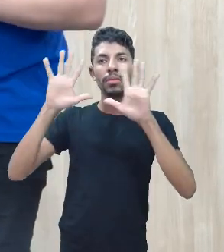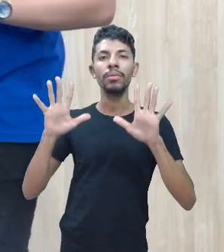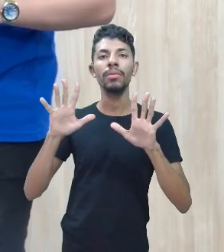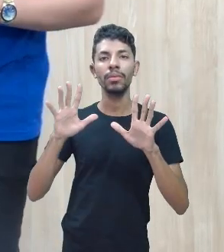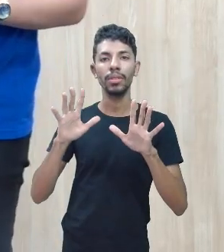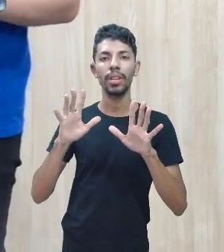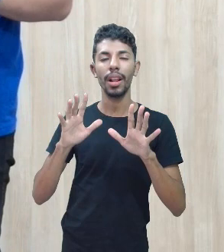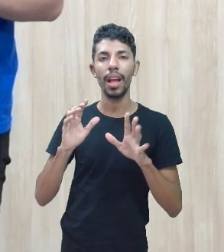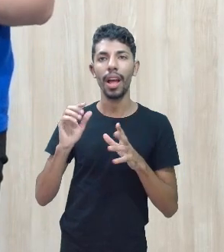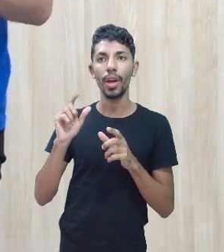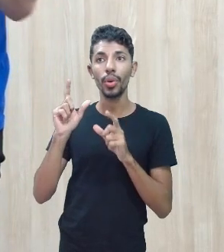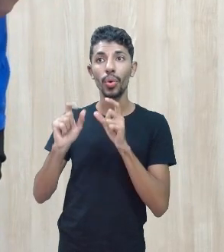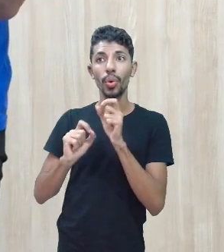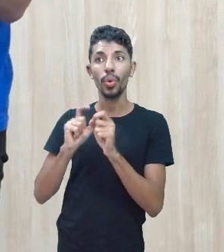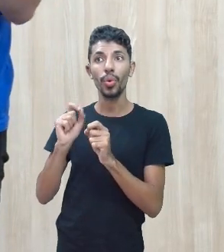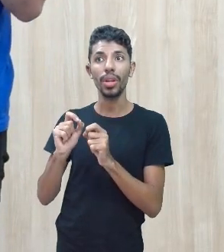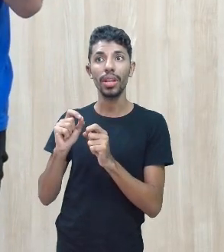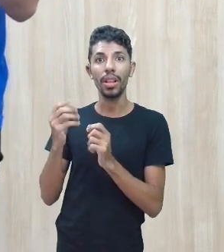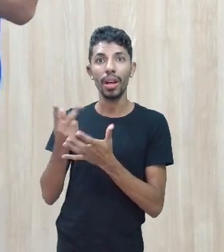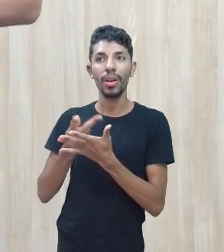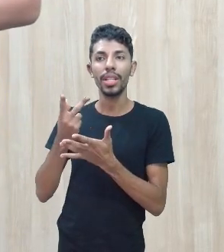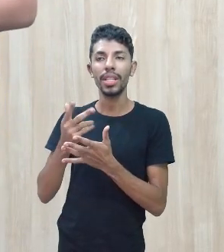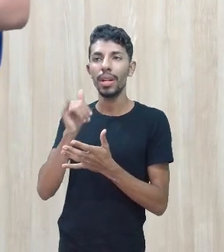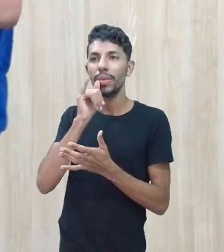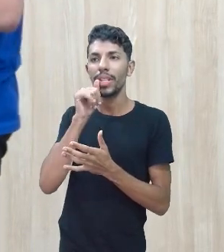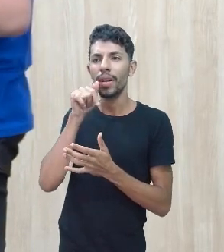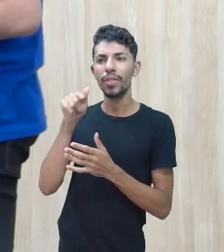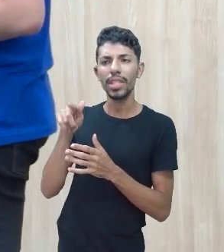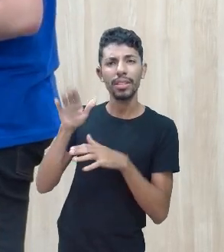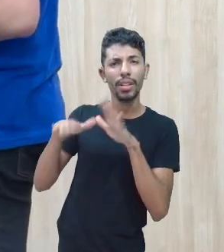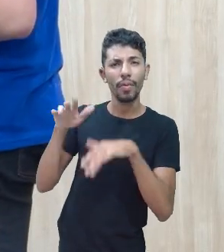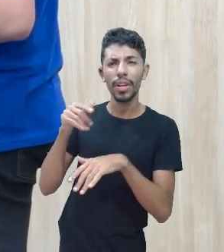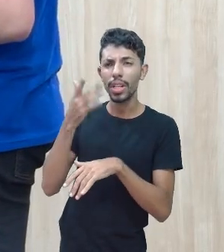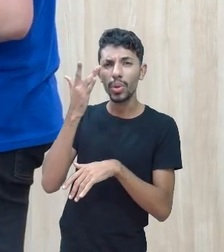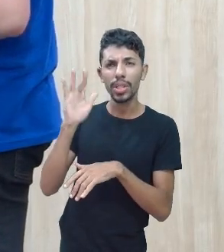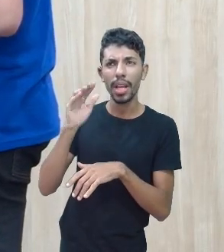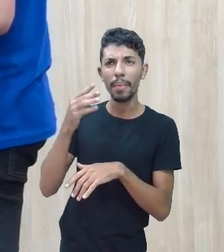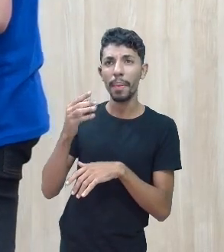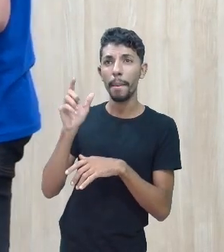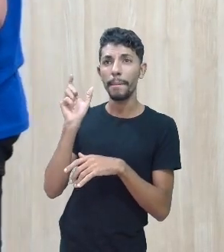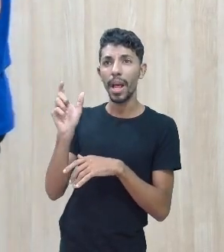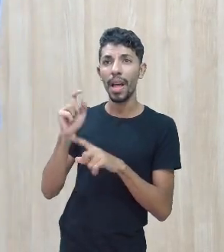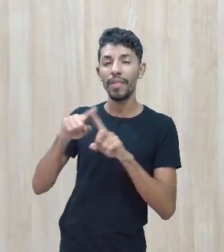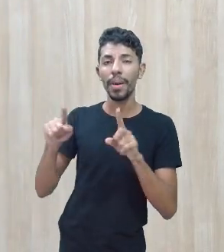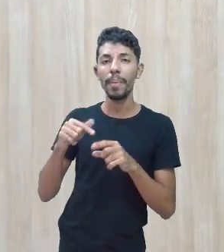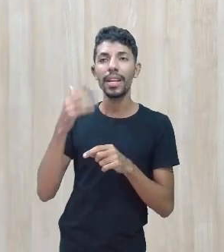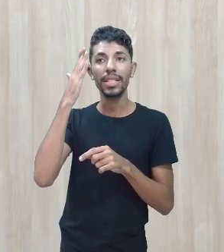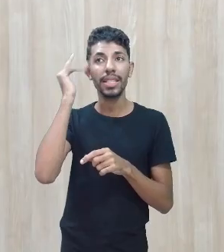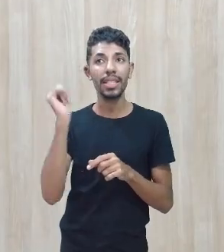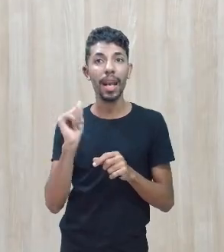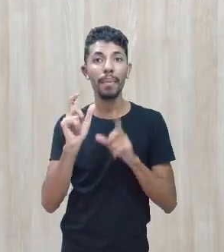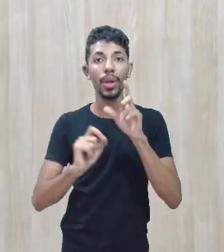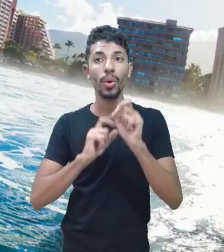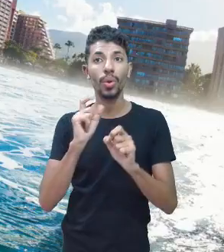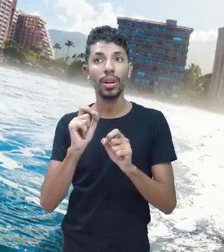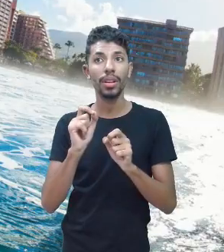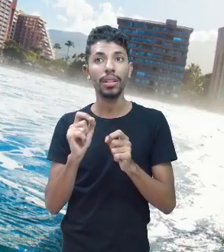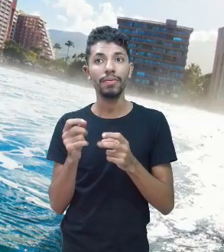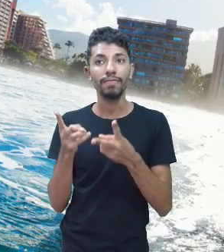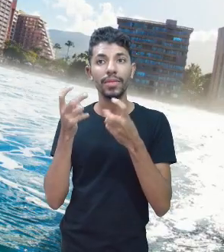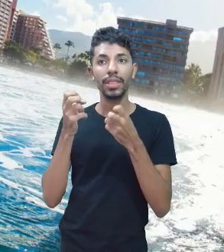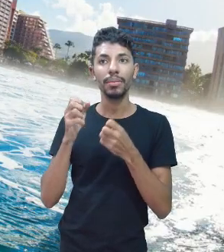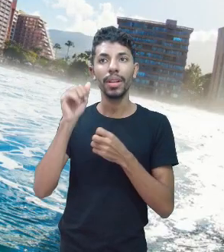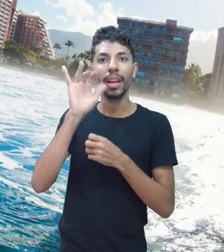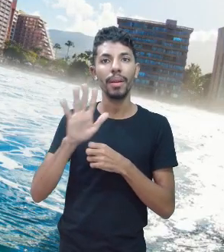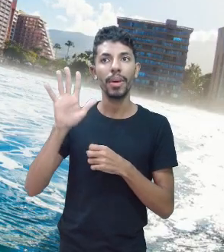está colocado ali, por mais que você não saiba a tradução, mas a imagem já lhe diz muita coisa, tá certo? E aí, um salve